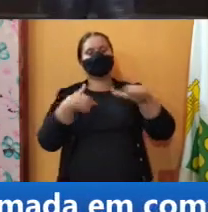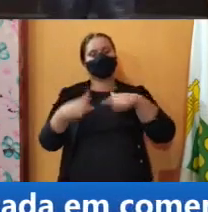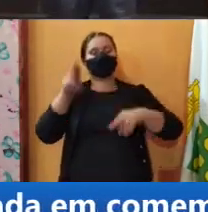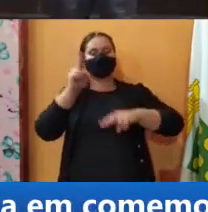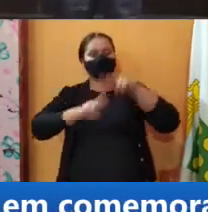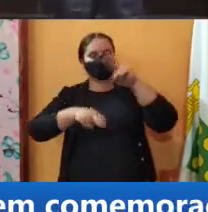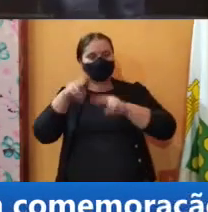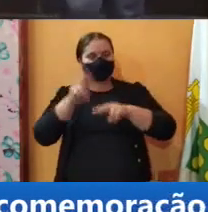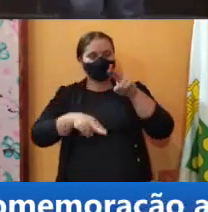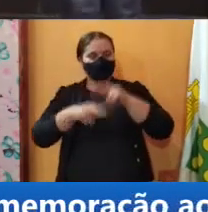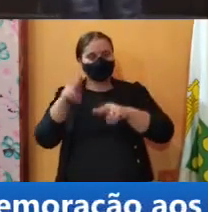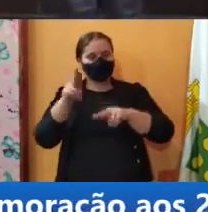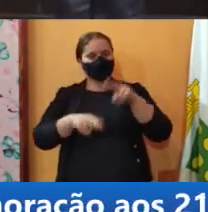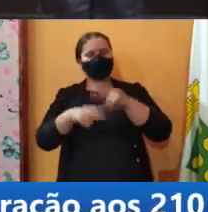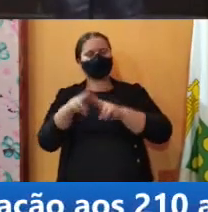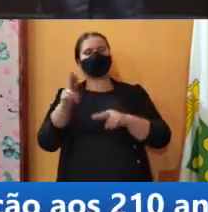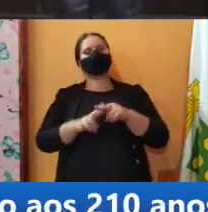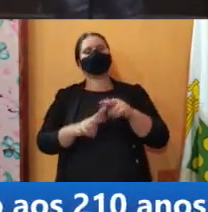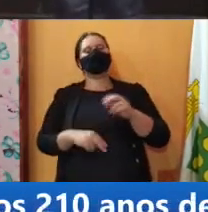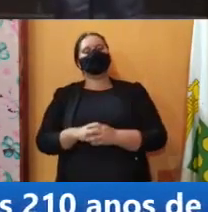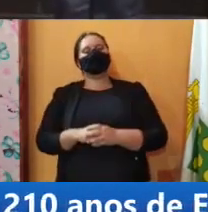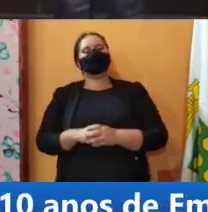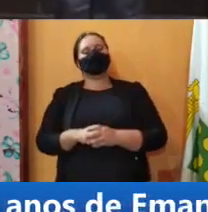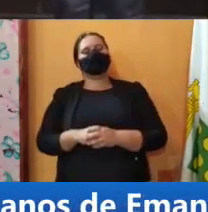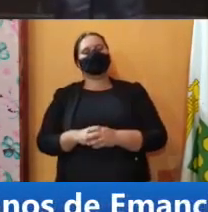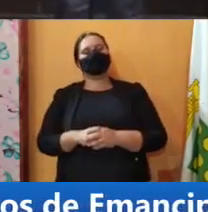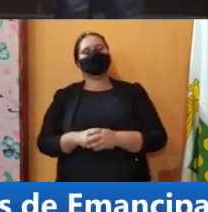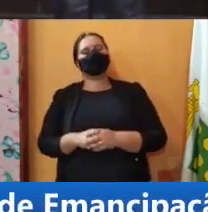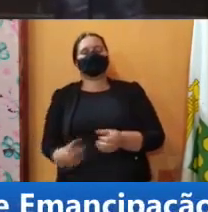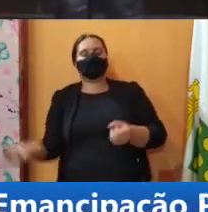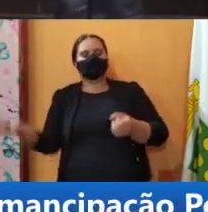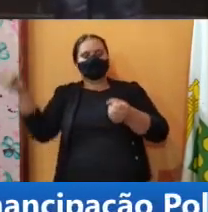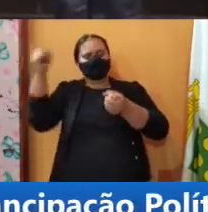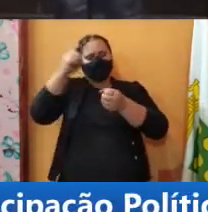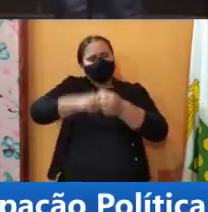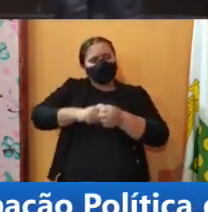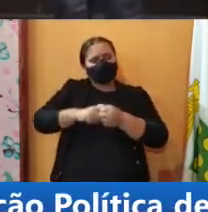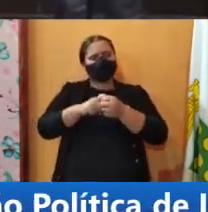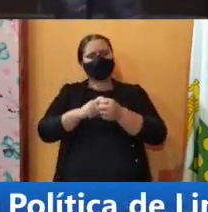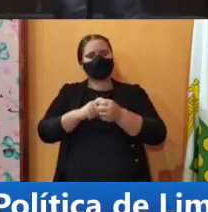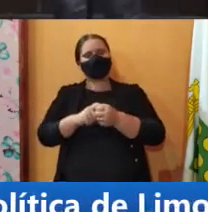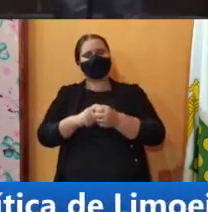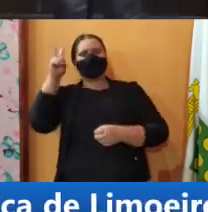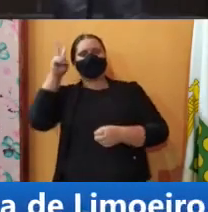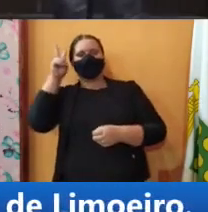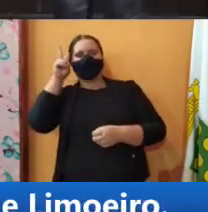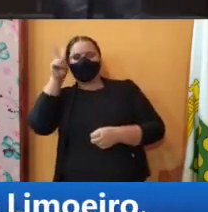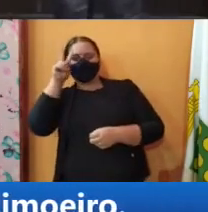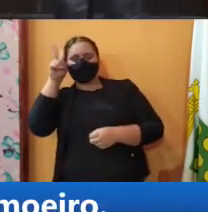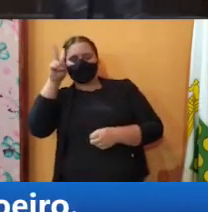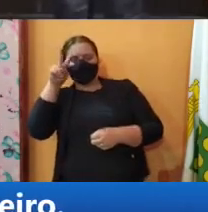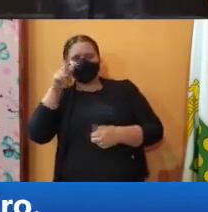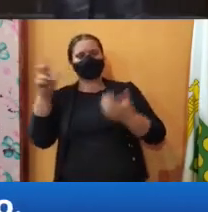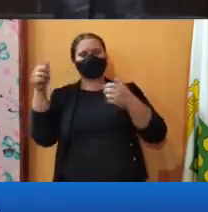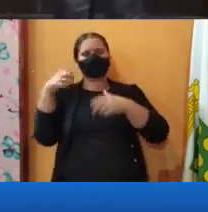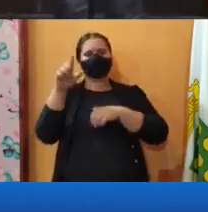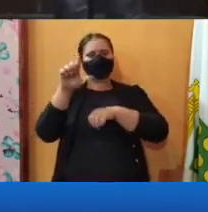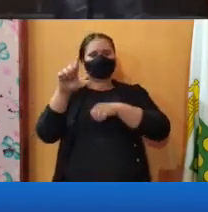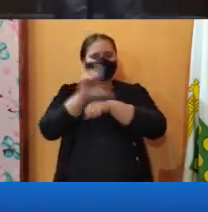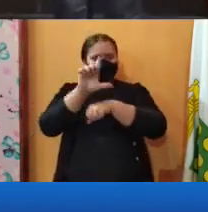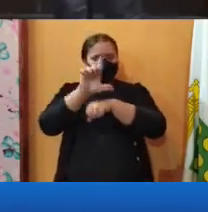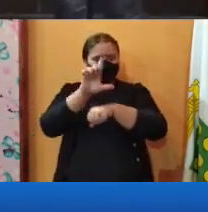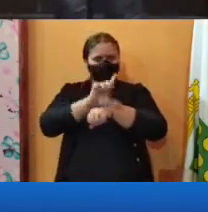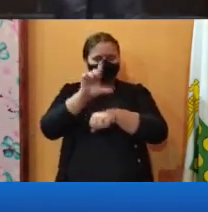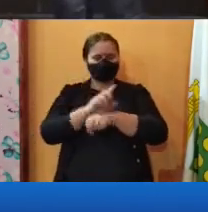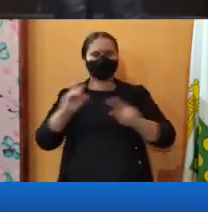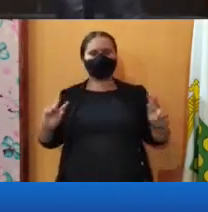ano, nós haveremos de fazer o resgate histórico importante que é fazer a